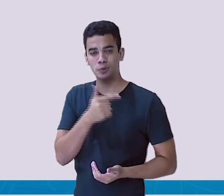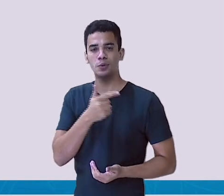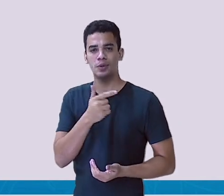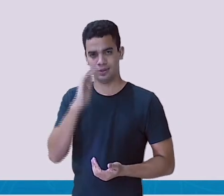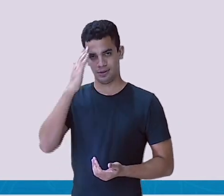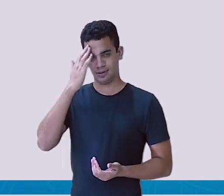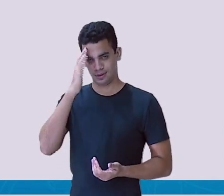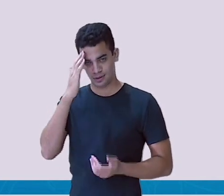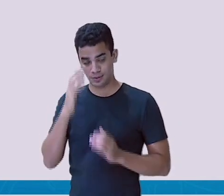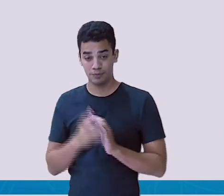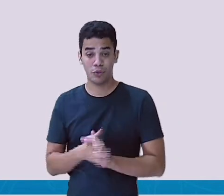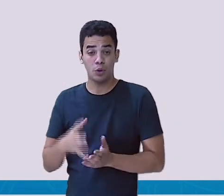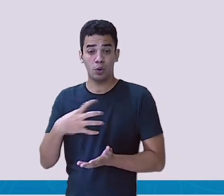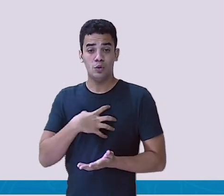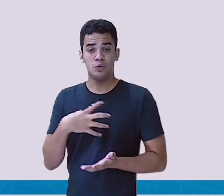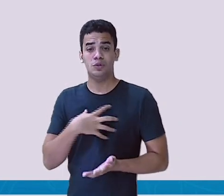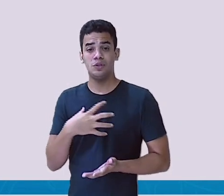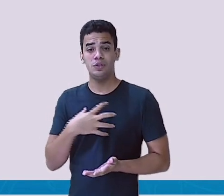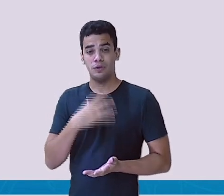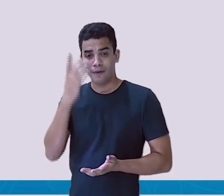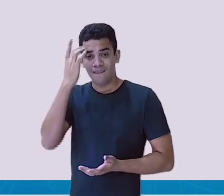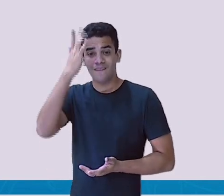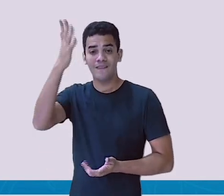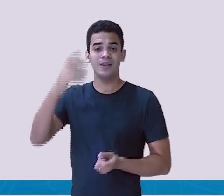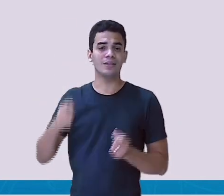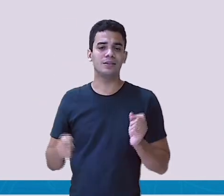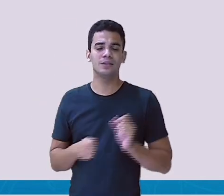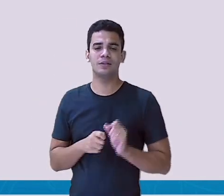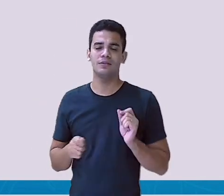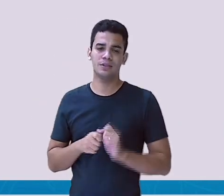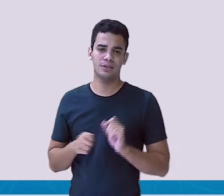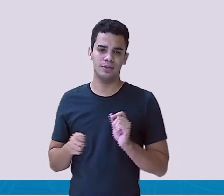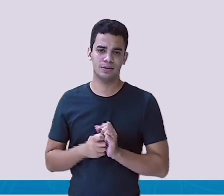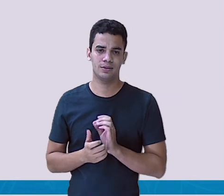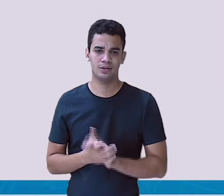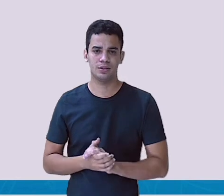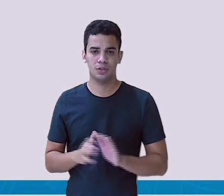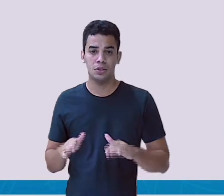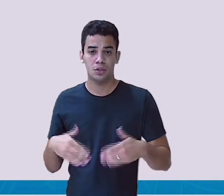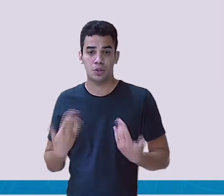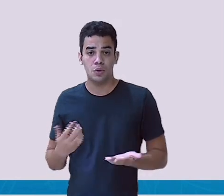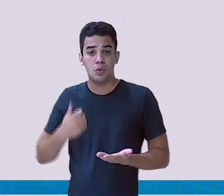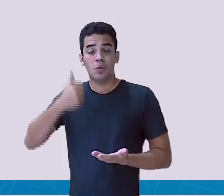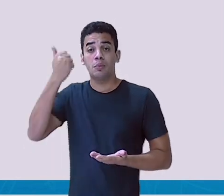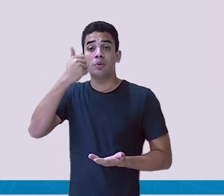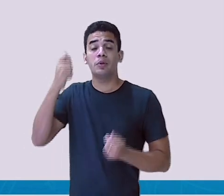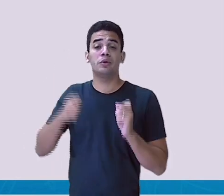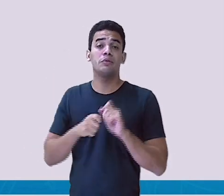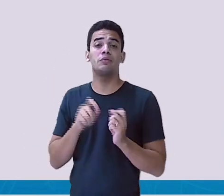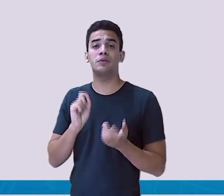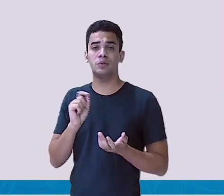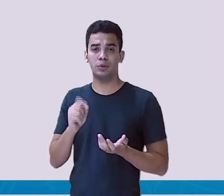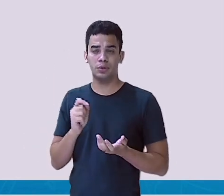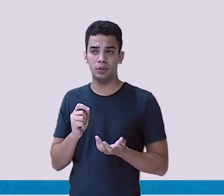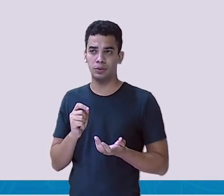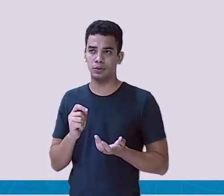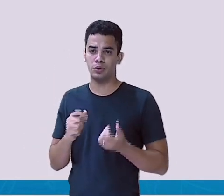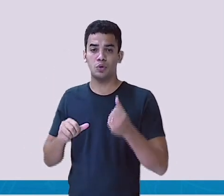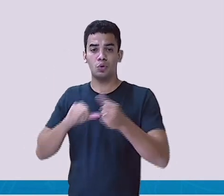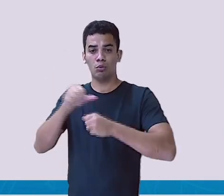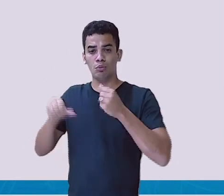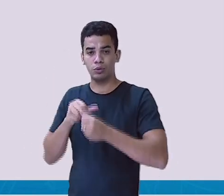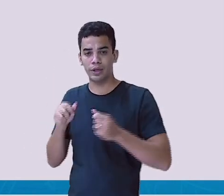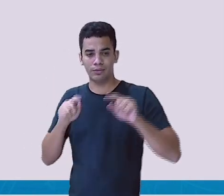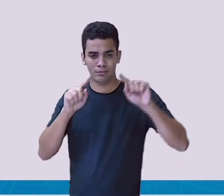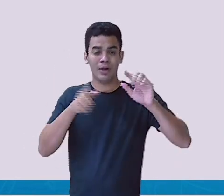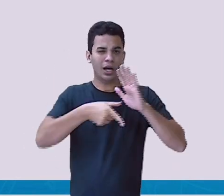é uma forma fácil. O que que eu fiz? Primeiro, eu fiz o jogo de sinais aqui, ó, para tirar do parêntese, e